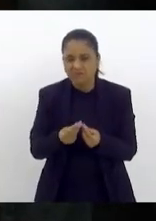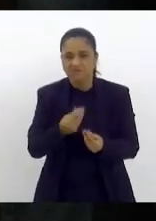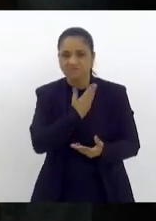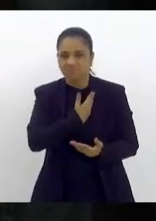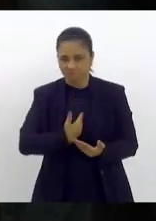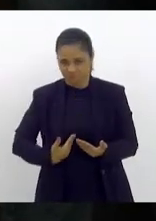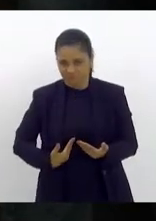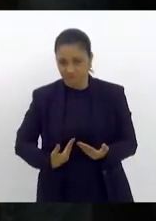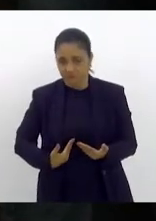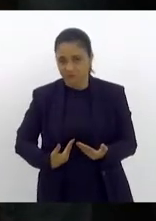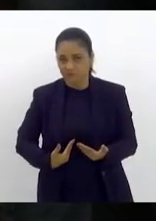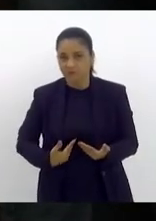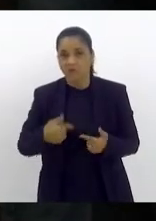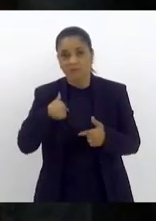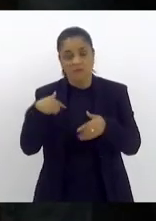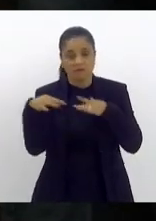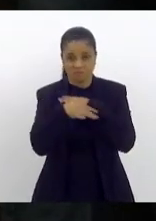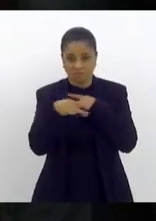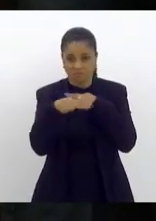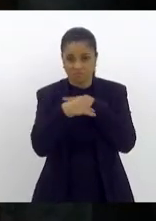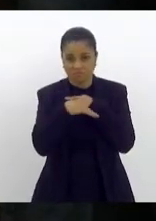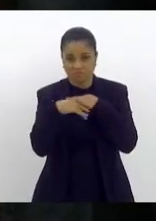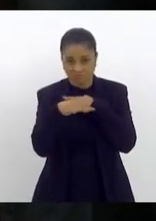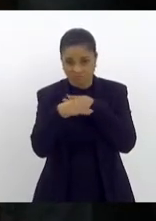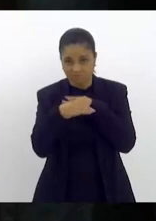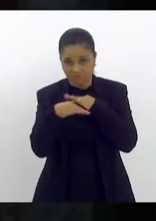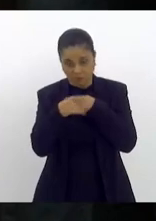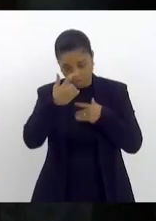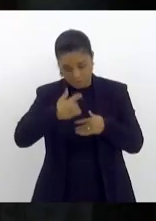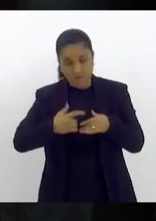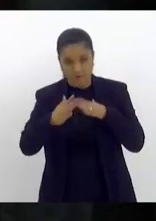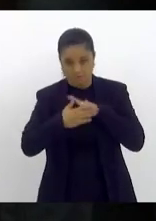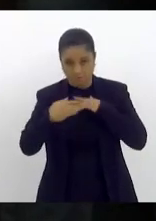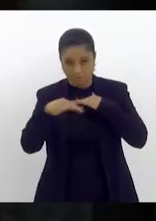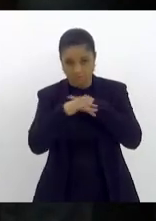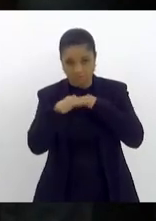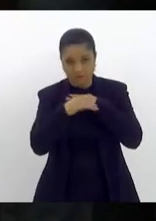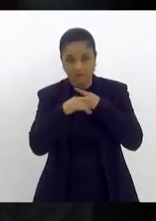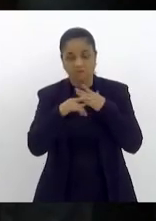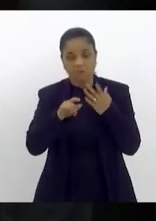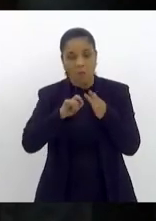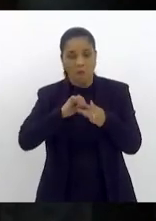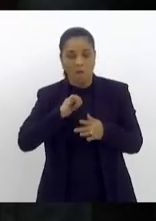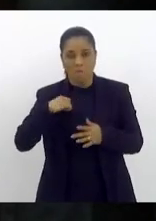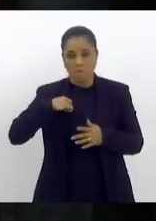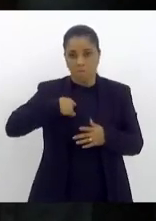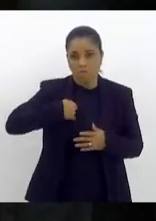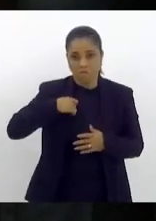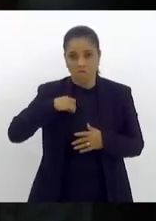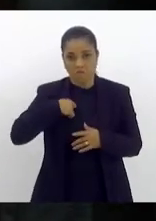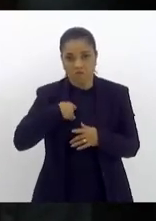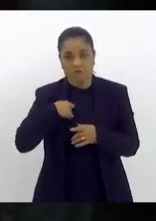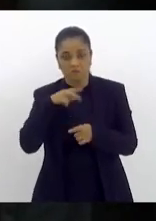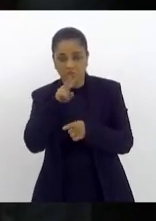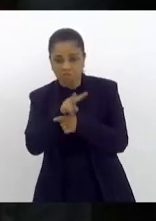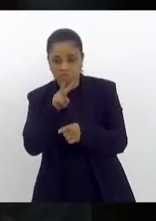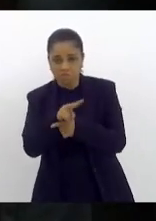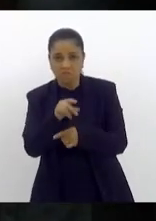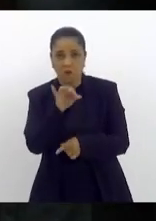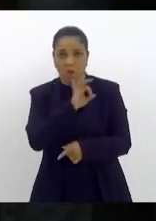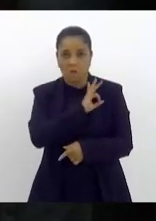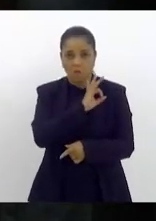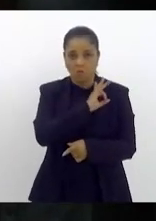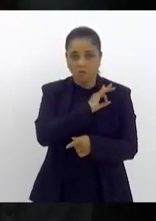minha cidade, por exemplo, começaram-se várias blitz e operações, tanto da Polícia Militar junto com a